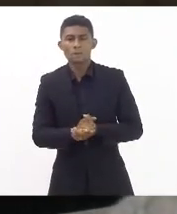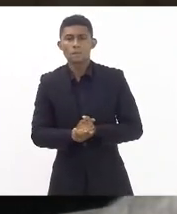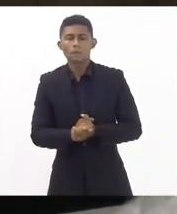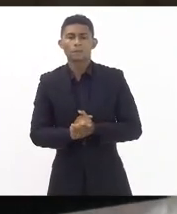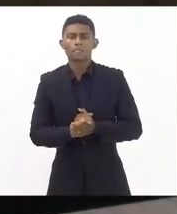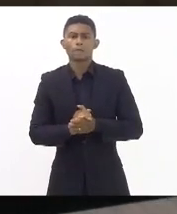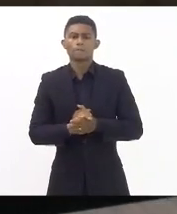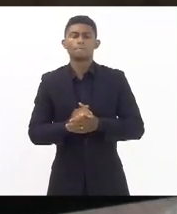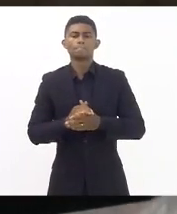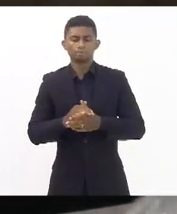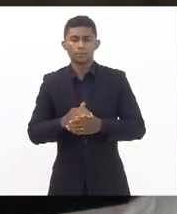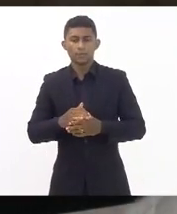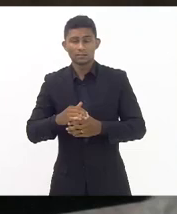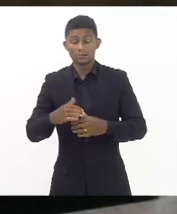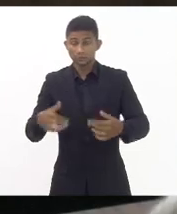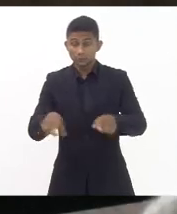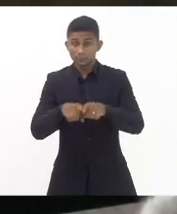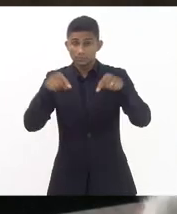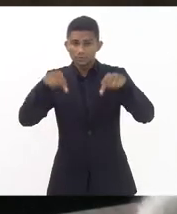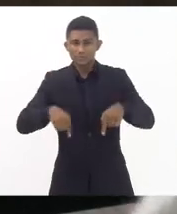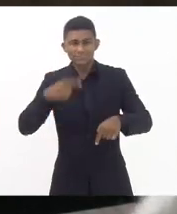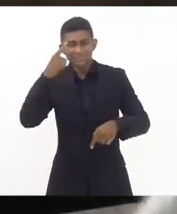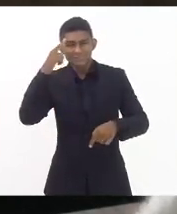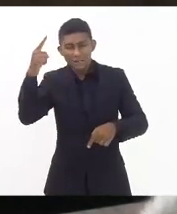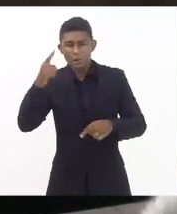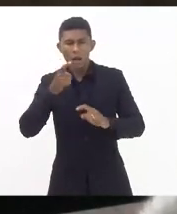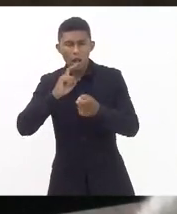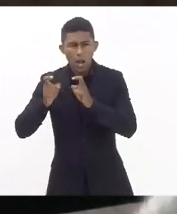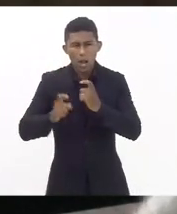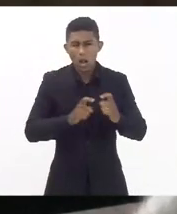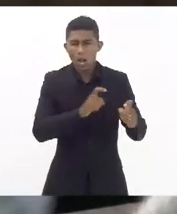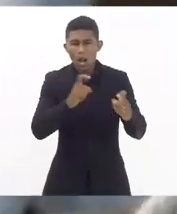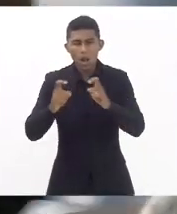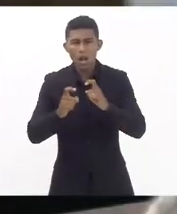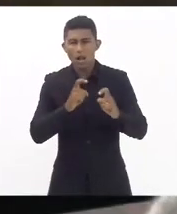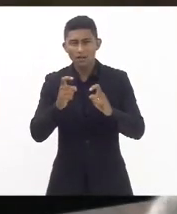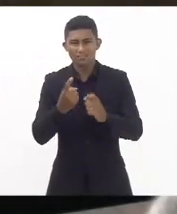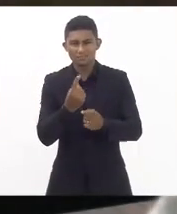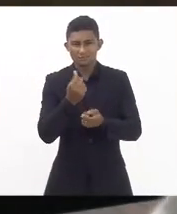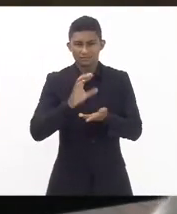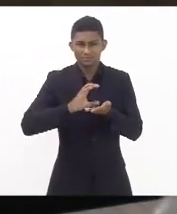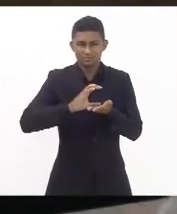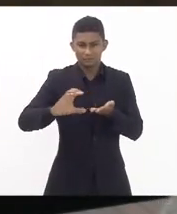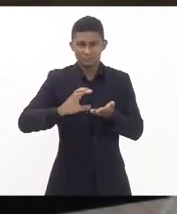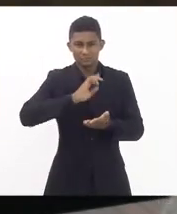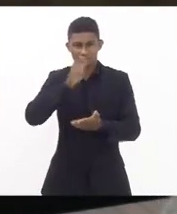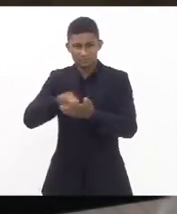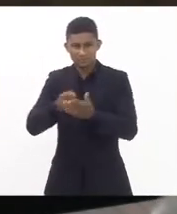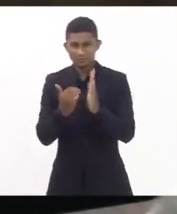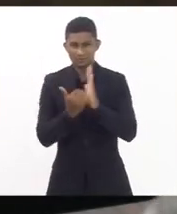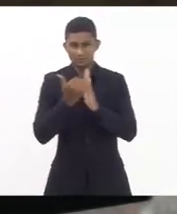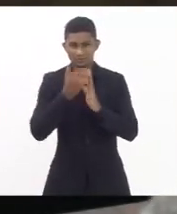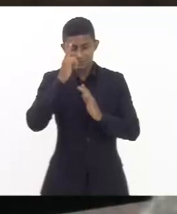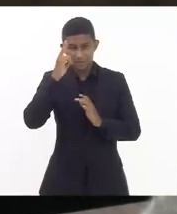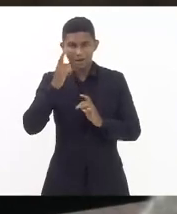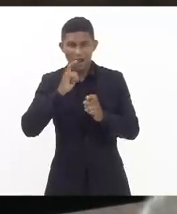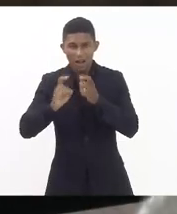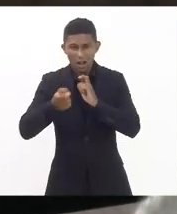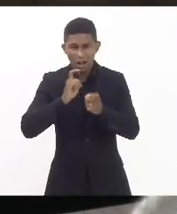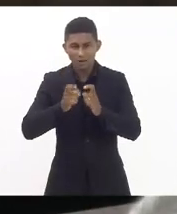Quando nós fizemos aqui o debate a respeito do auxílio, eu disse à deputada Marta Rocha que nós